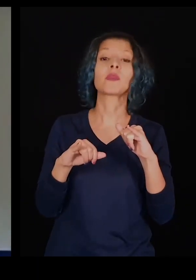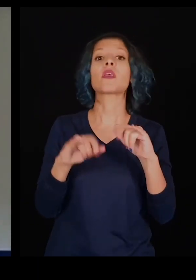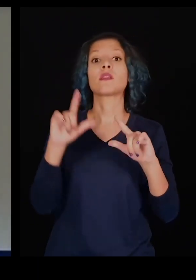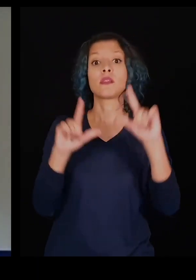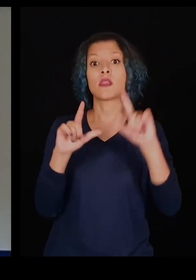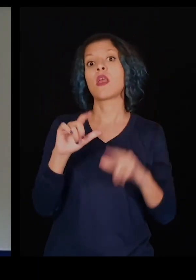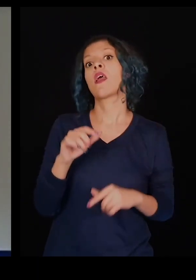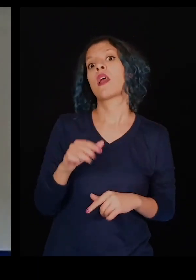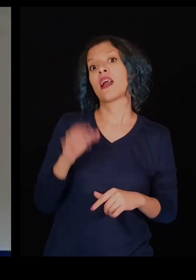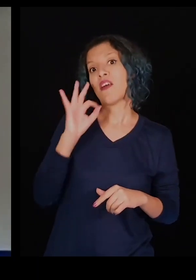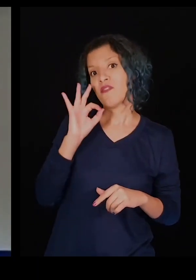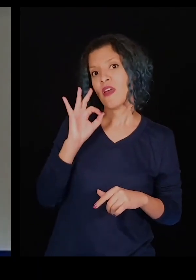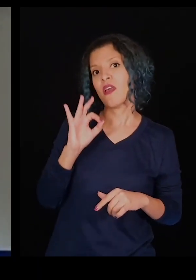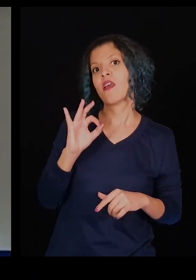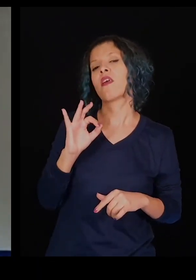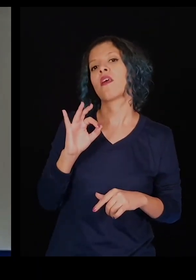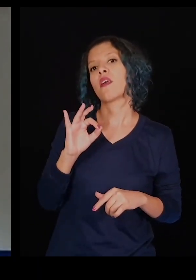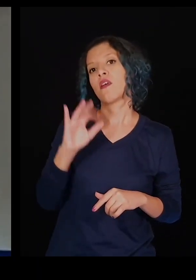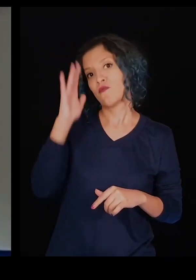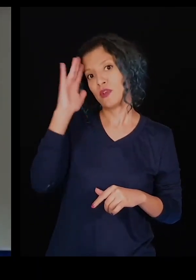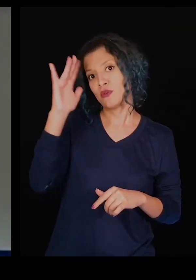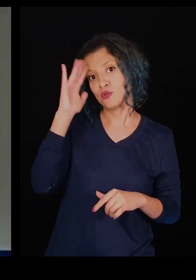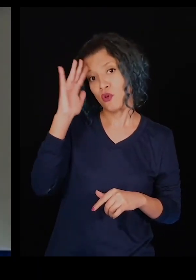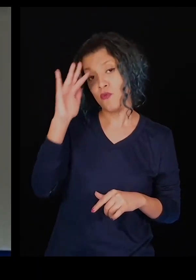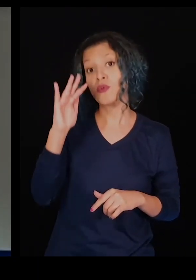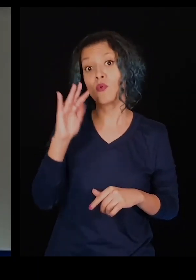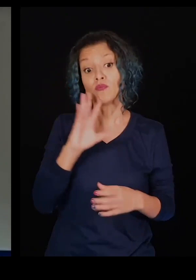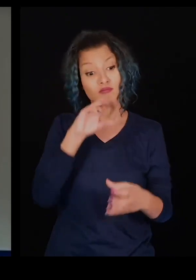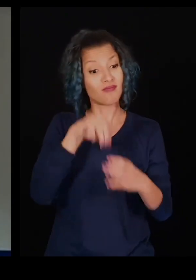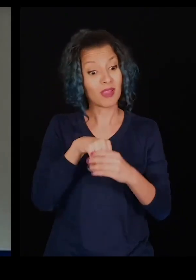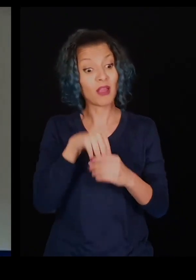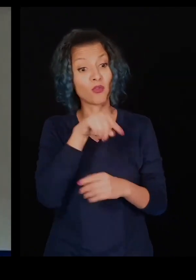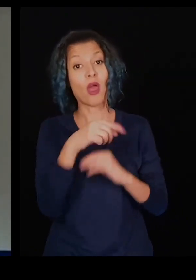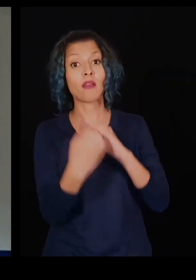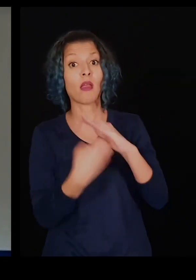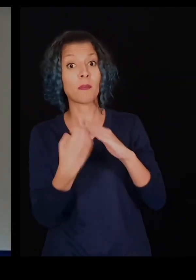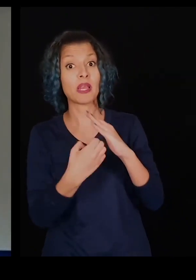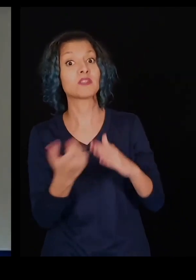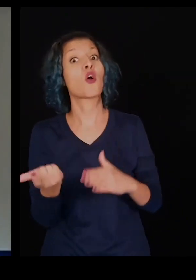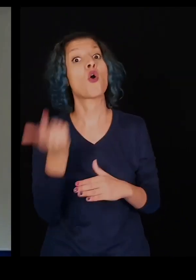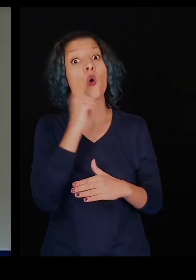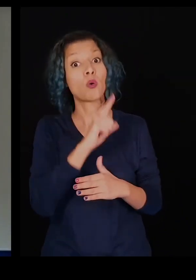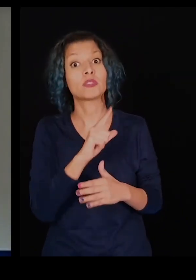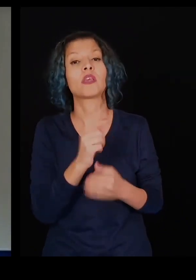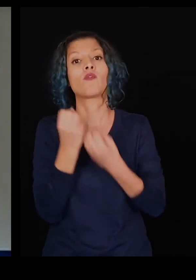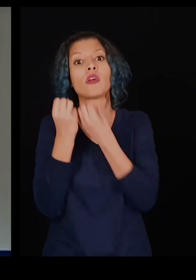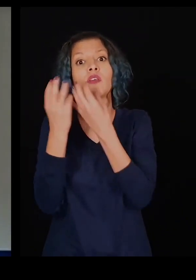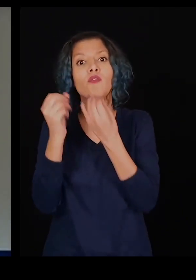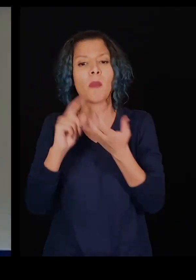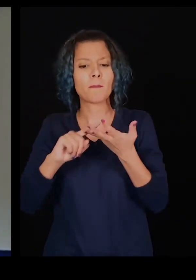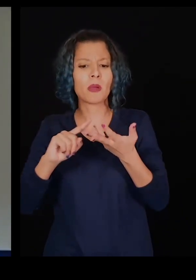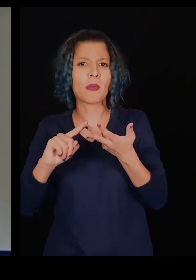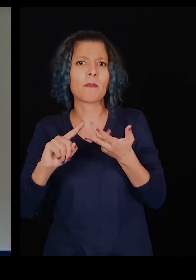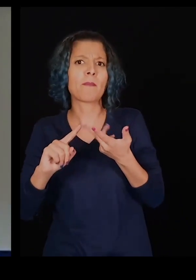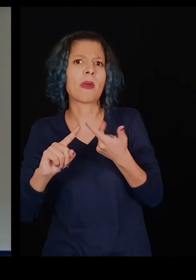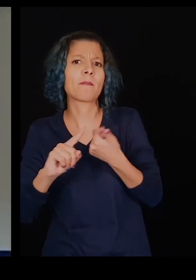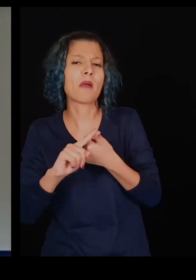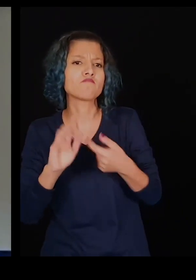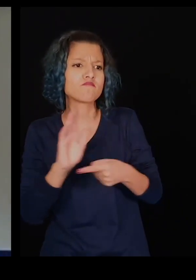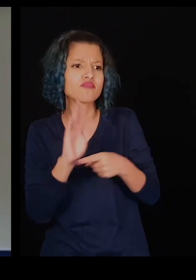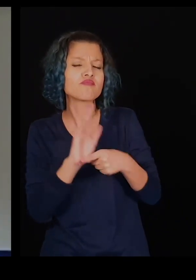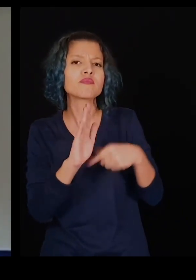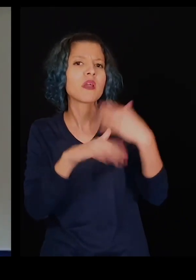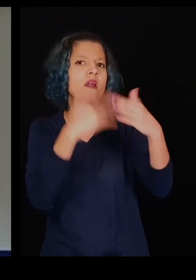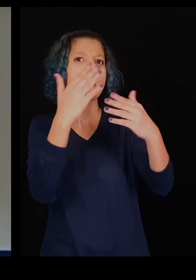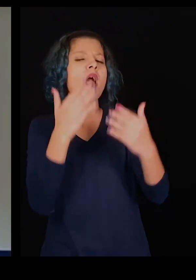conhecimento acabaram por levar para dentro da companhia uma série de informações e conhecimentos que acabam impactando. Um